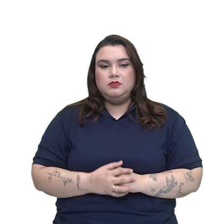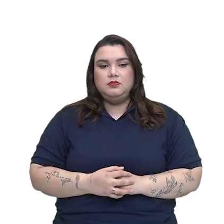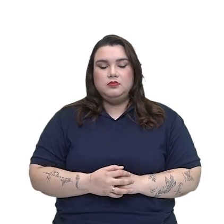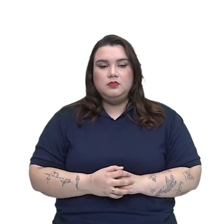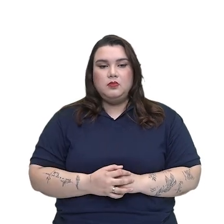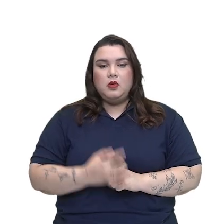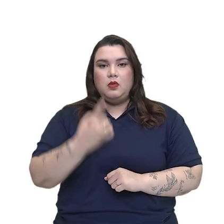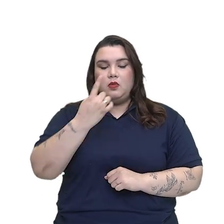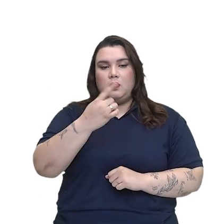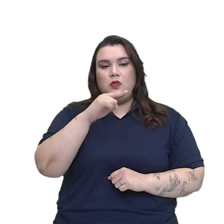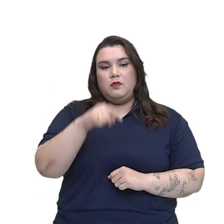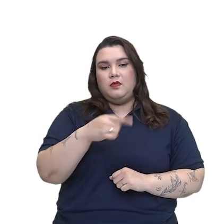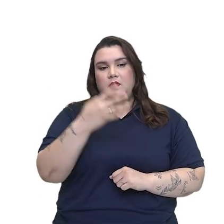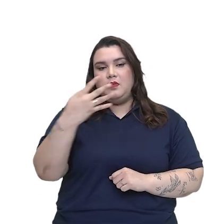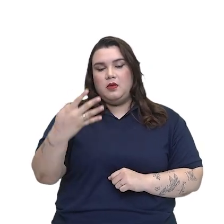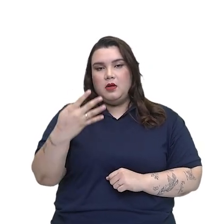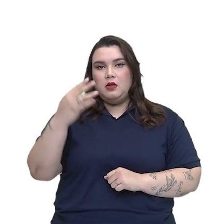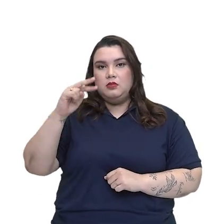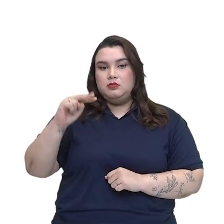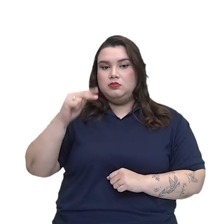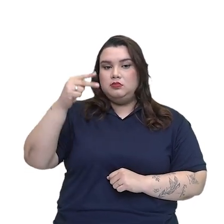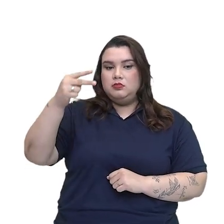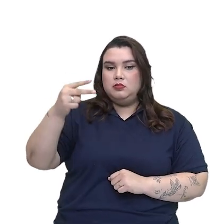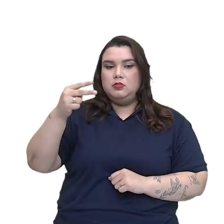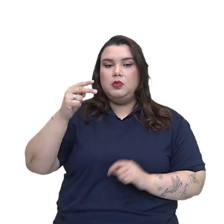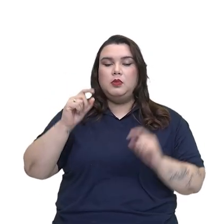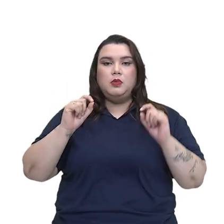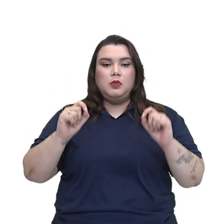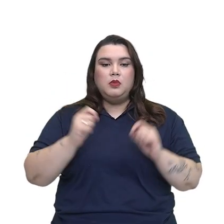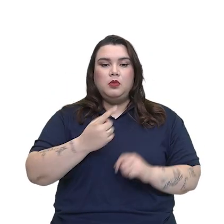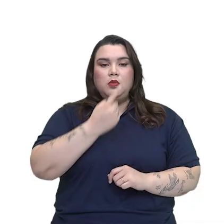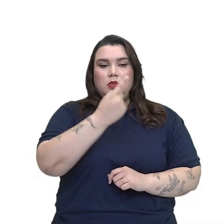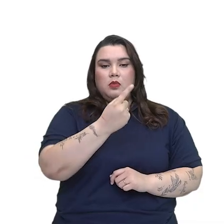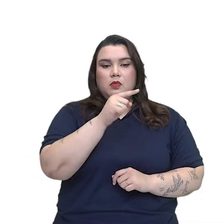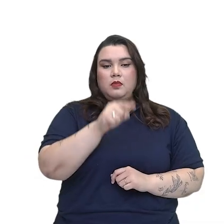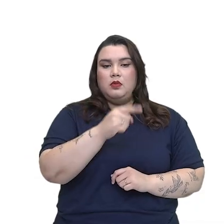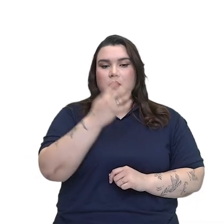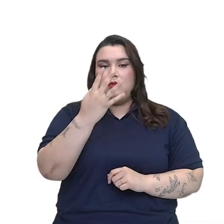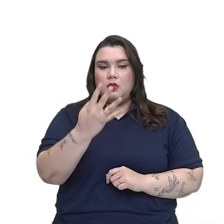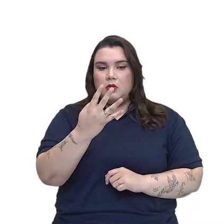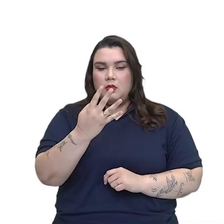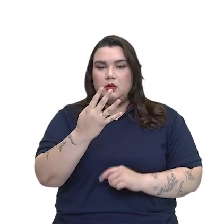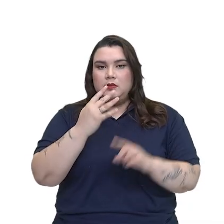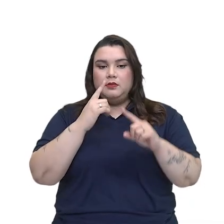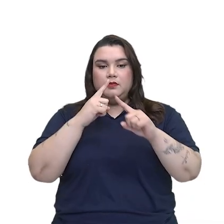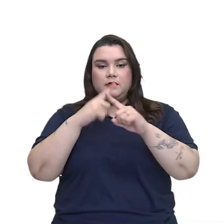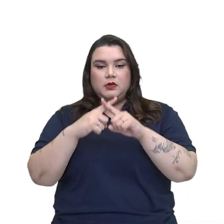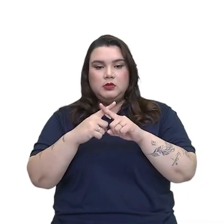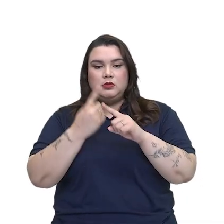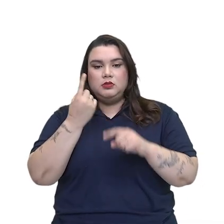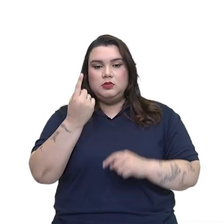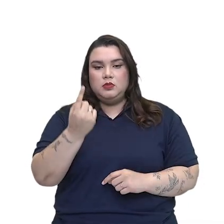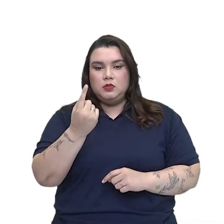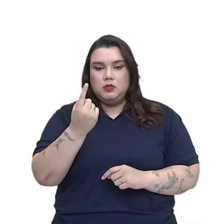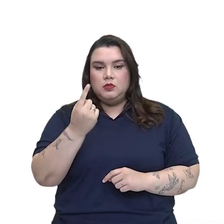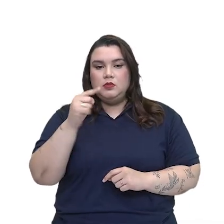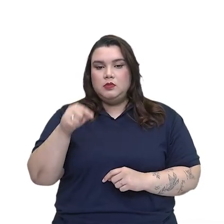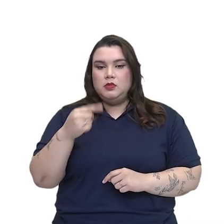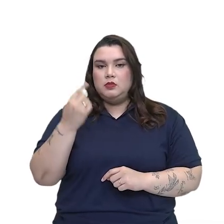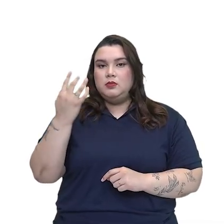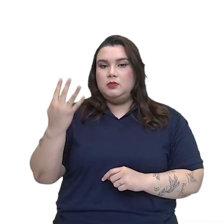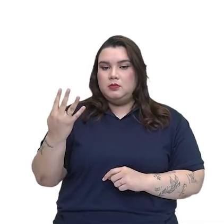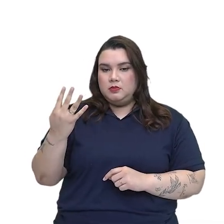Ó. Você pega a base e vai multiplicar por ela 2 vezes. 1,4 vezes